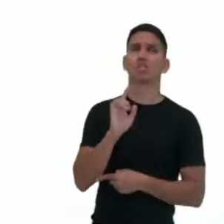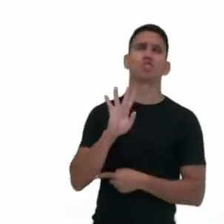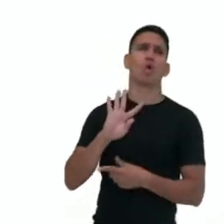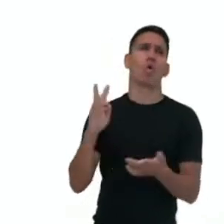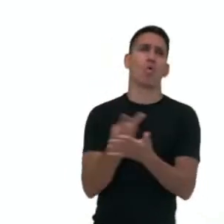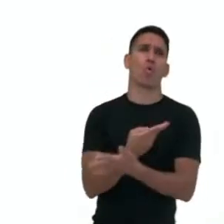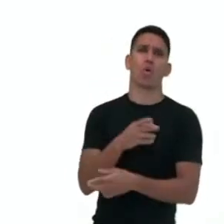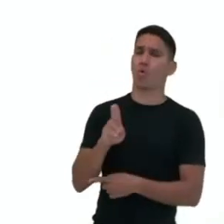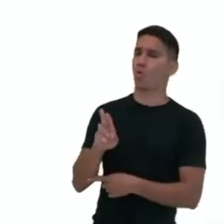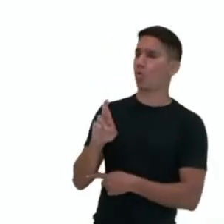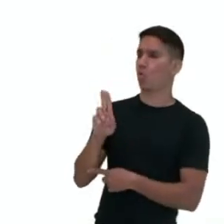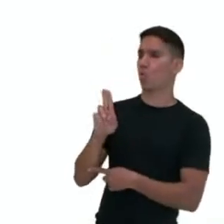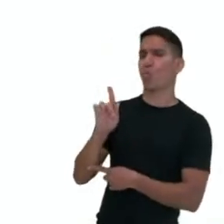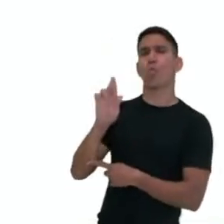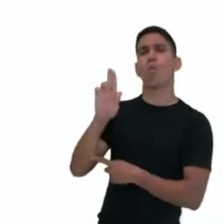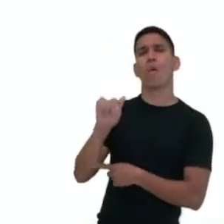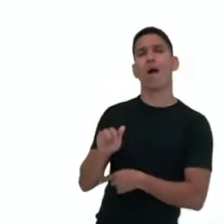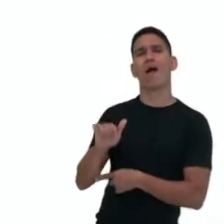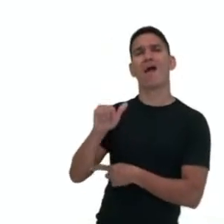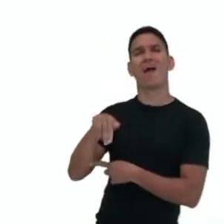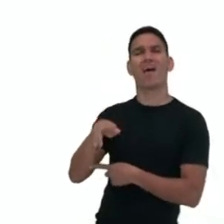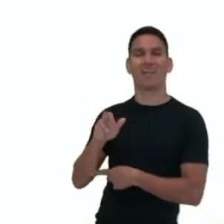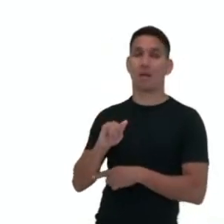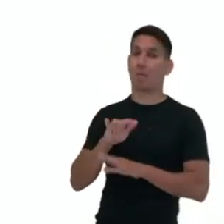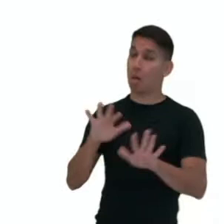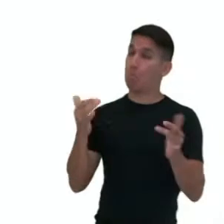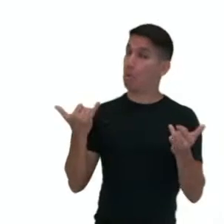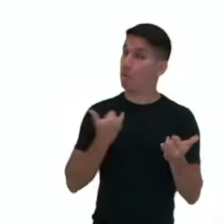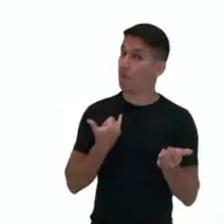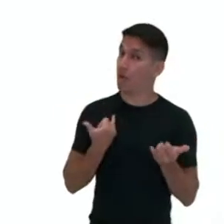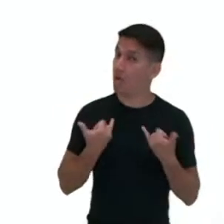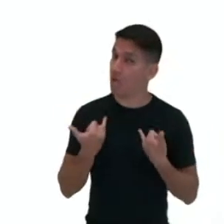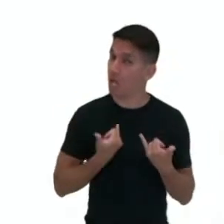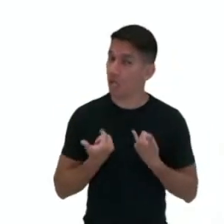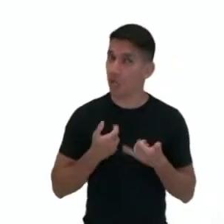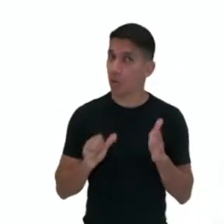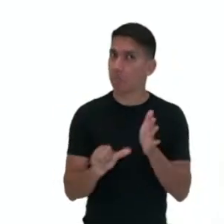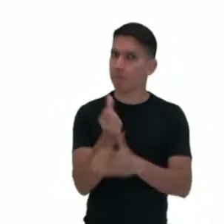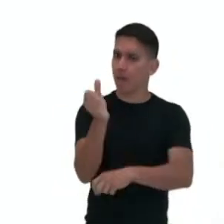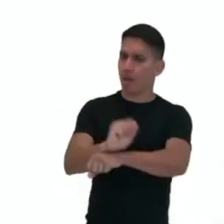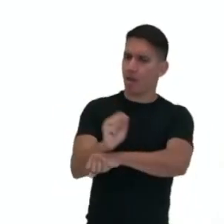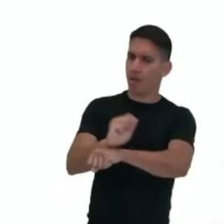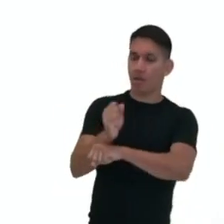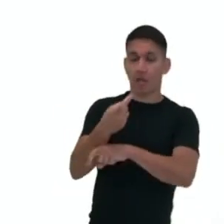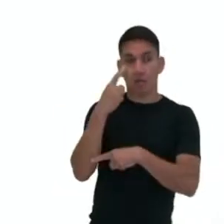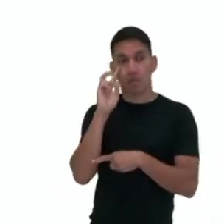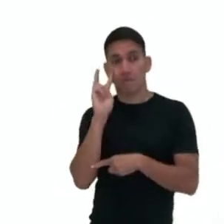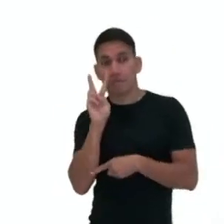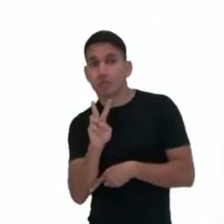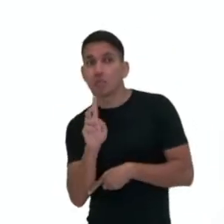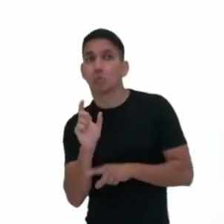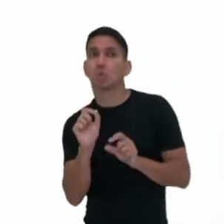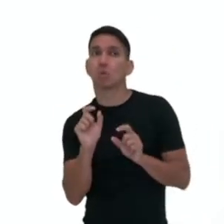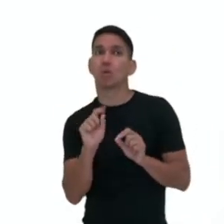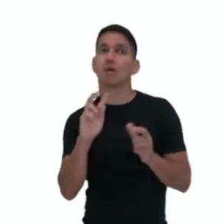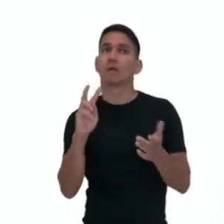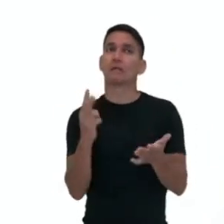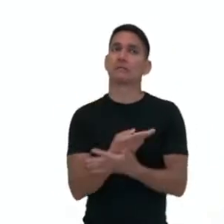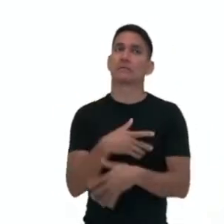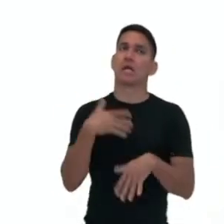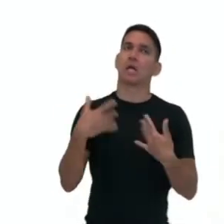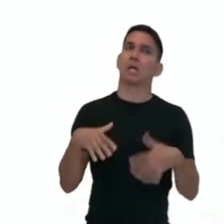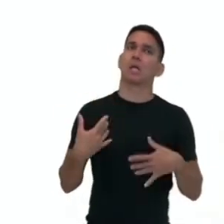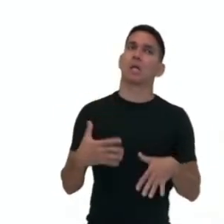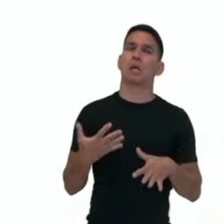Uruguaiana. Mas, pelo que me contaram, o primeiro automóvel que apareceu... A coisa